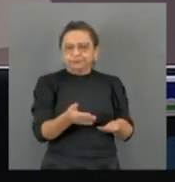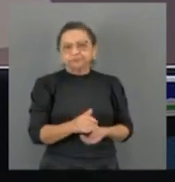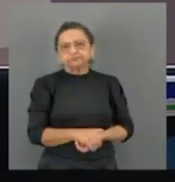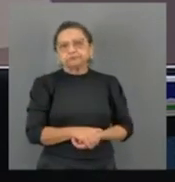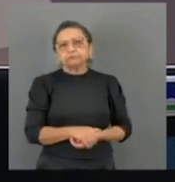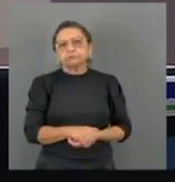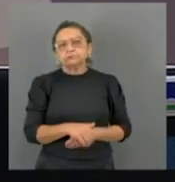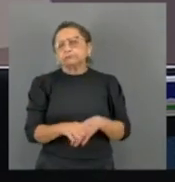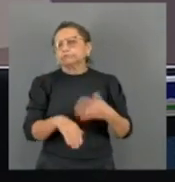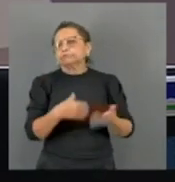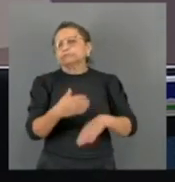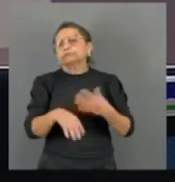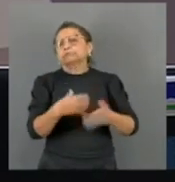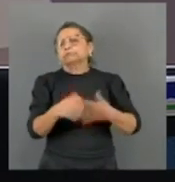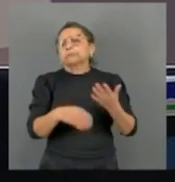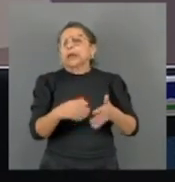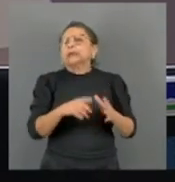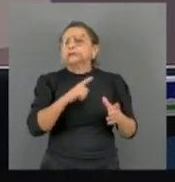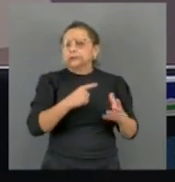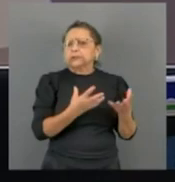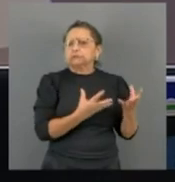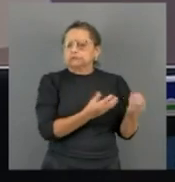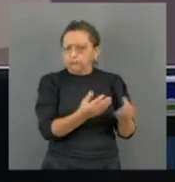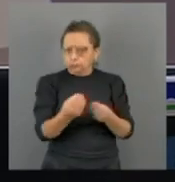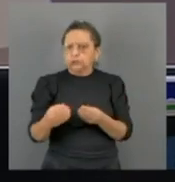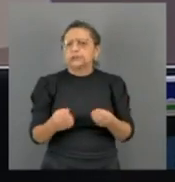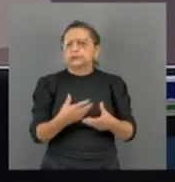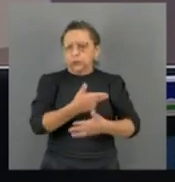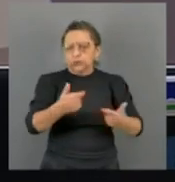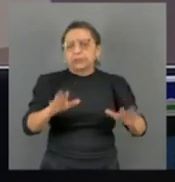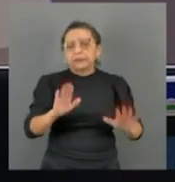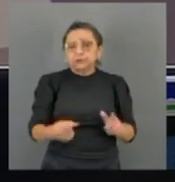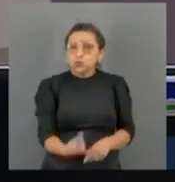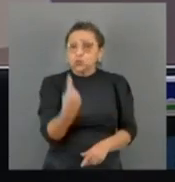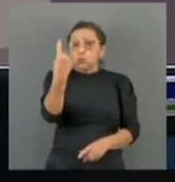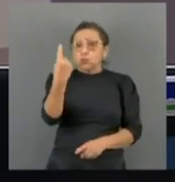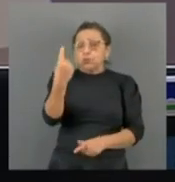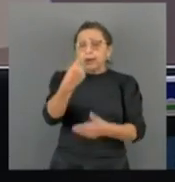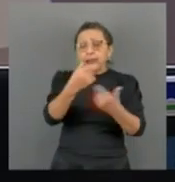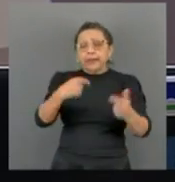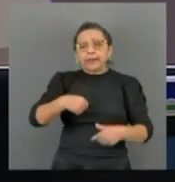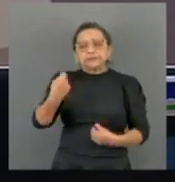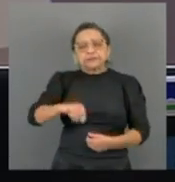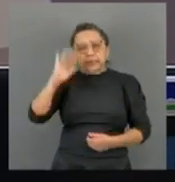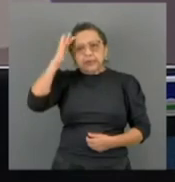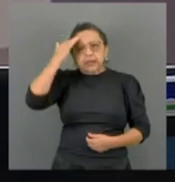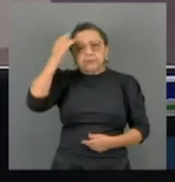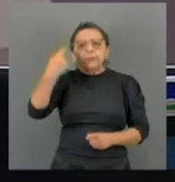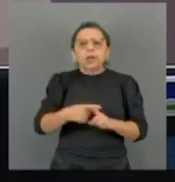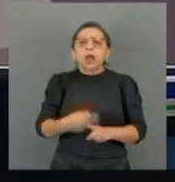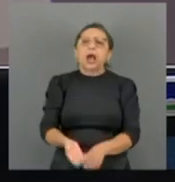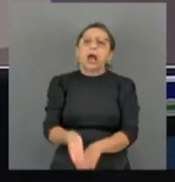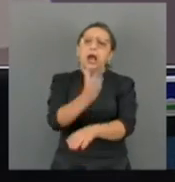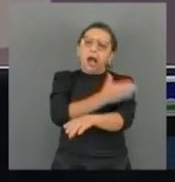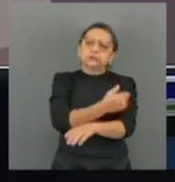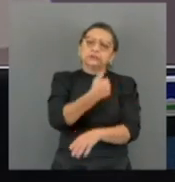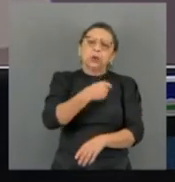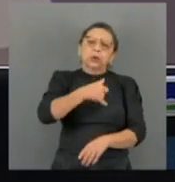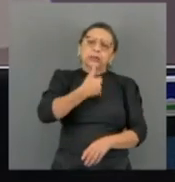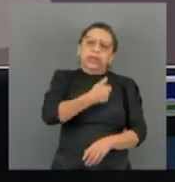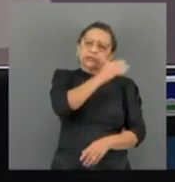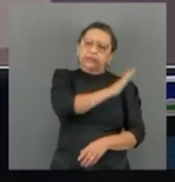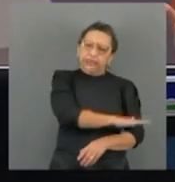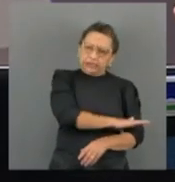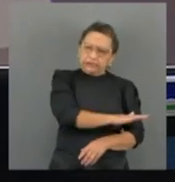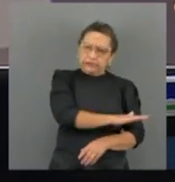E uma coisa importante entender é que quando eu era criança, a esquerda nos Estados Unidos,